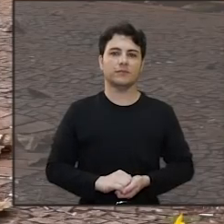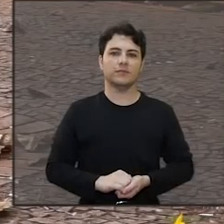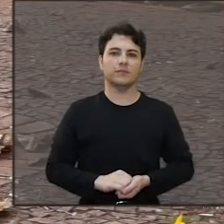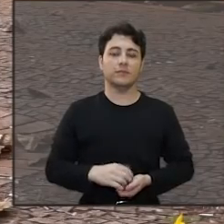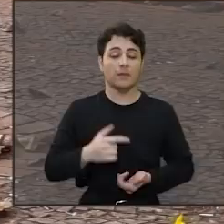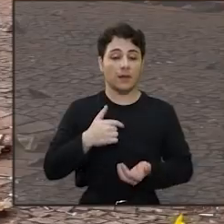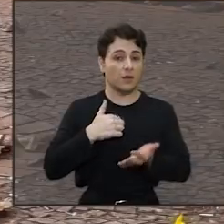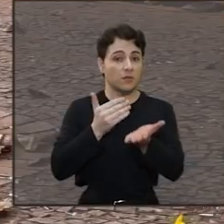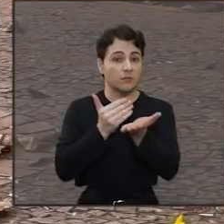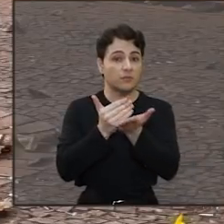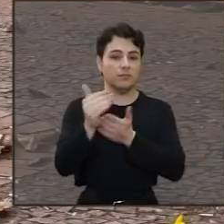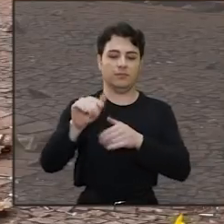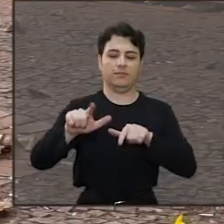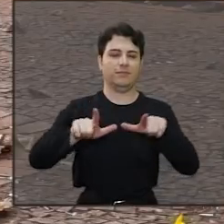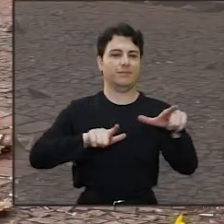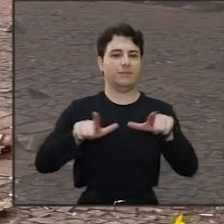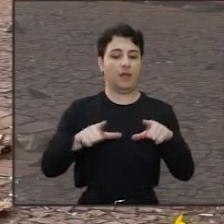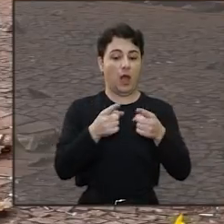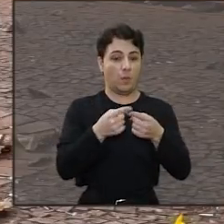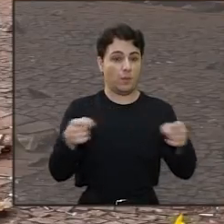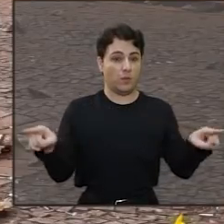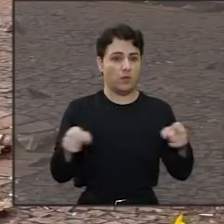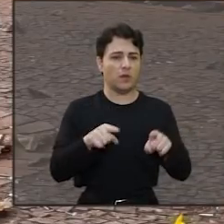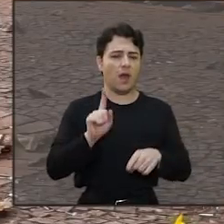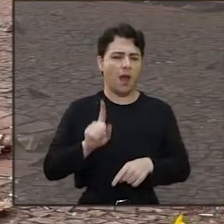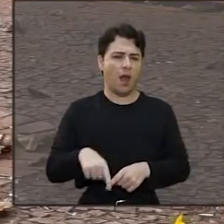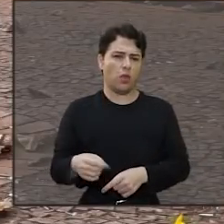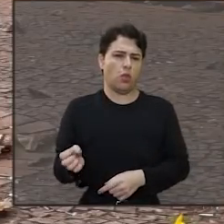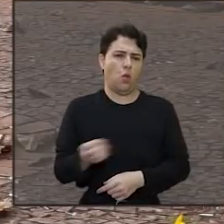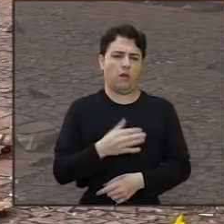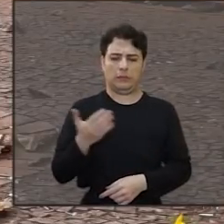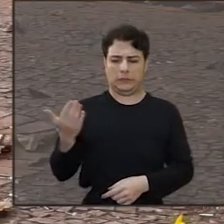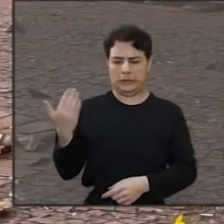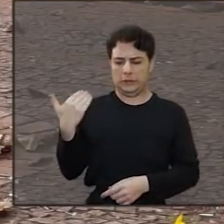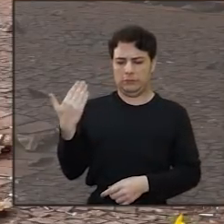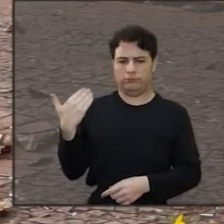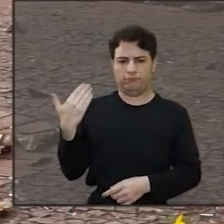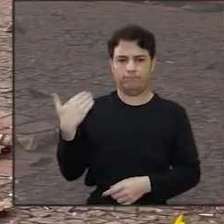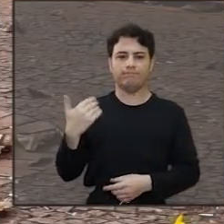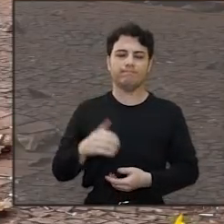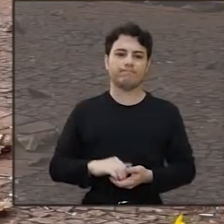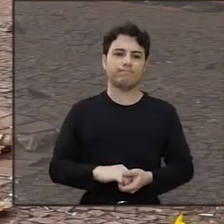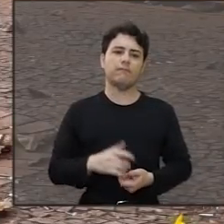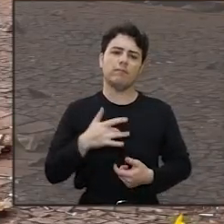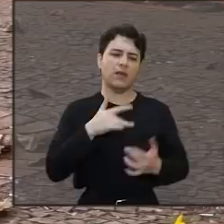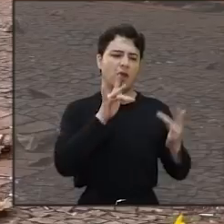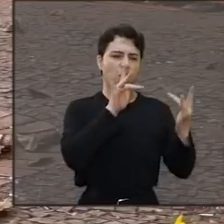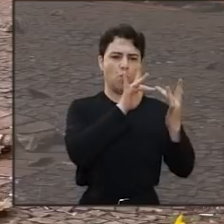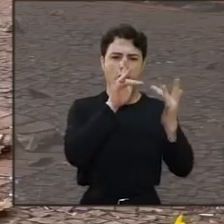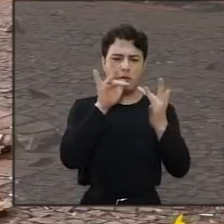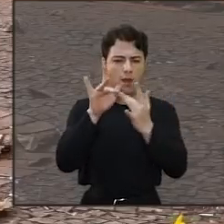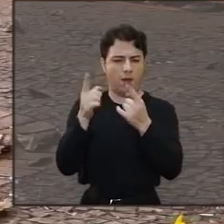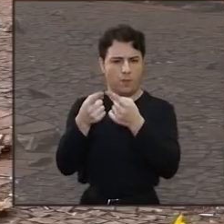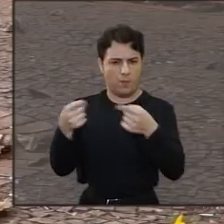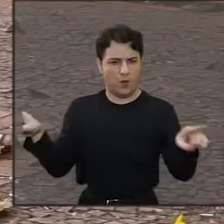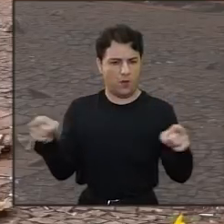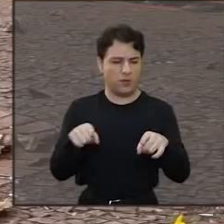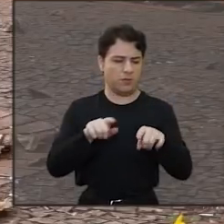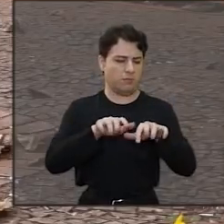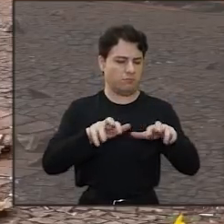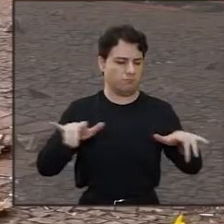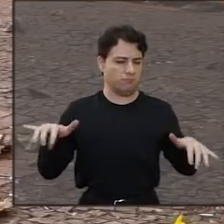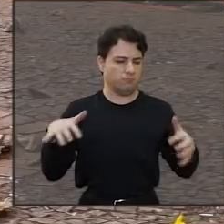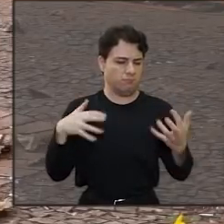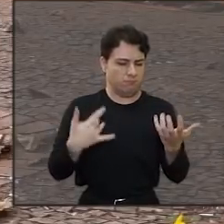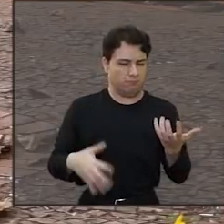A carreira musical no meu caso, foi iniciada mais recentemente. Eu já tinha contato com instrumentos musicais aqui na